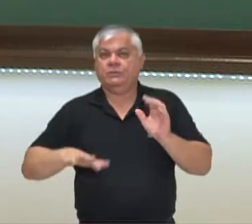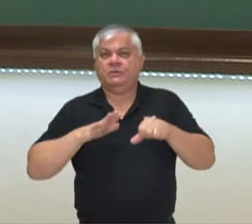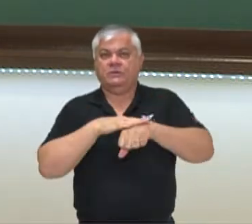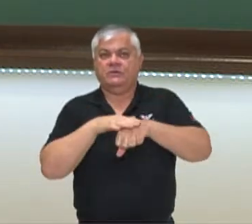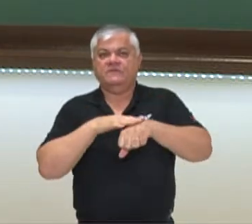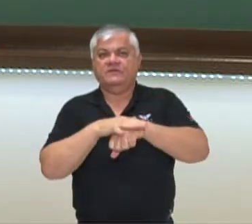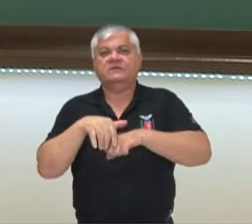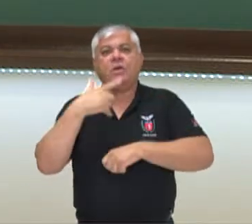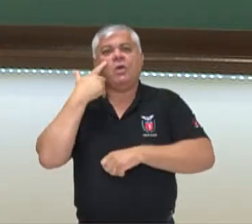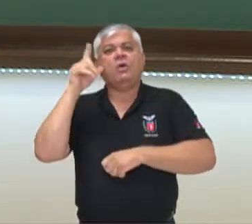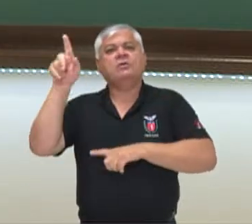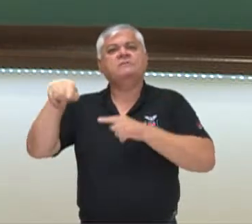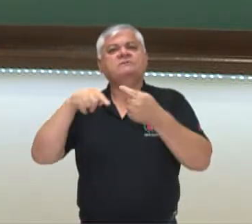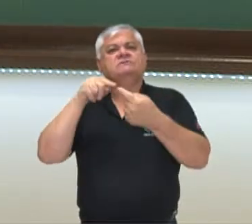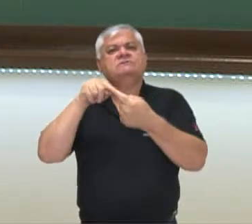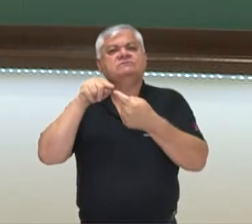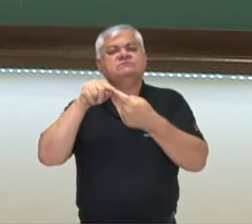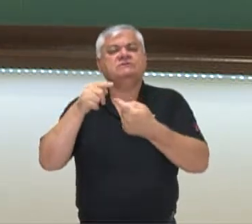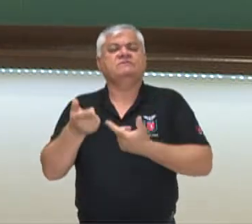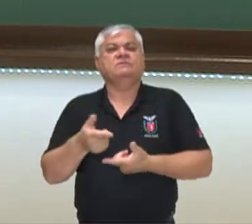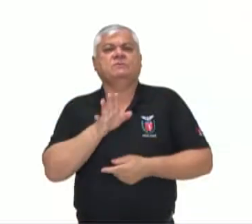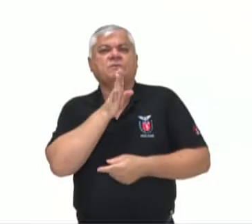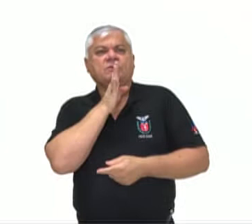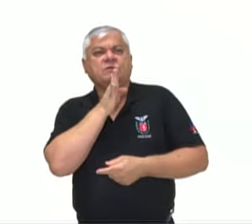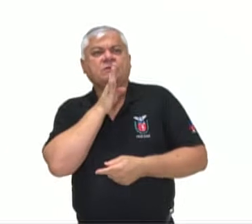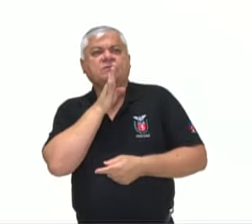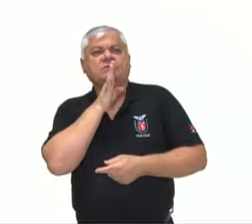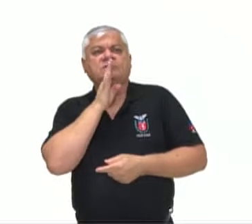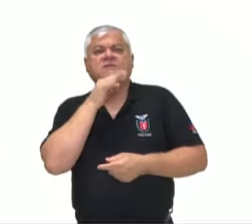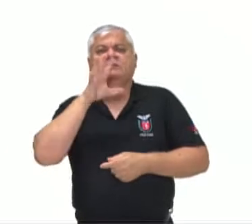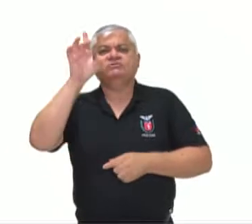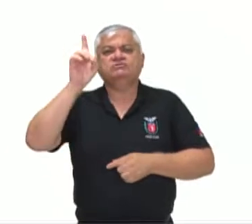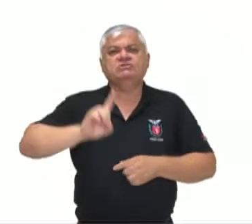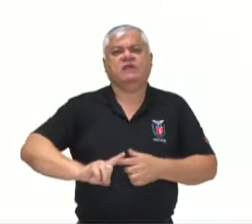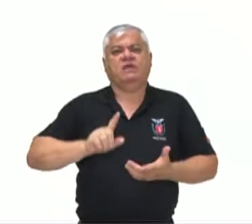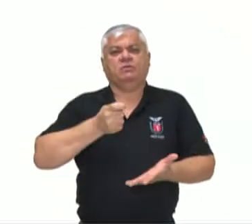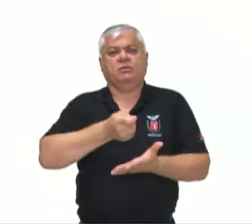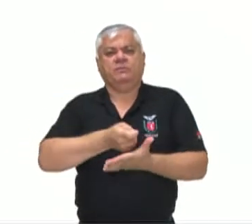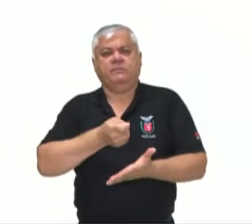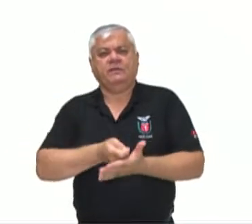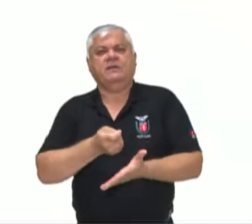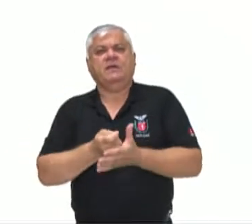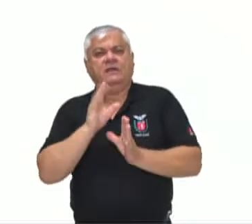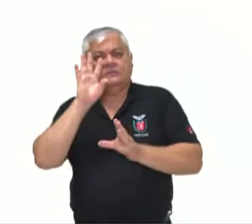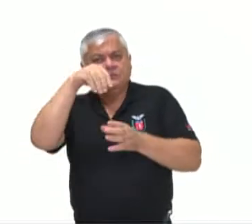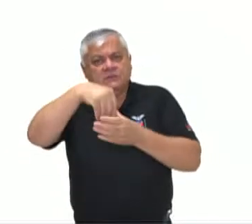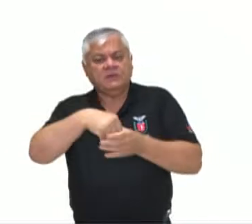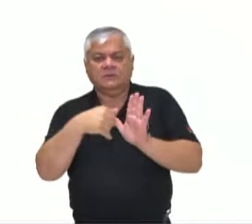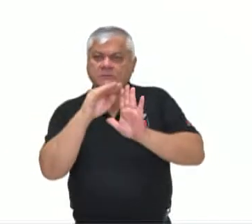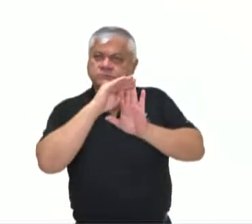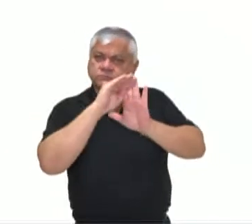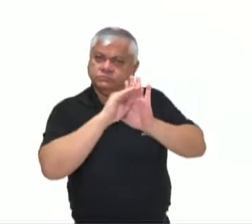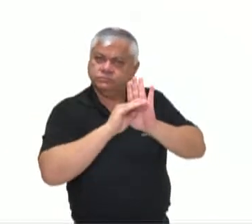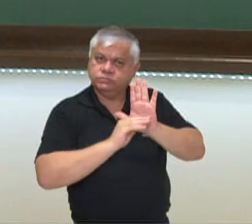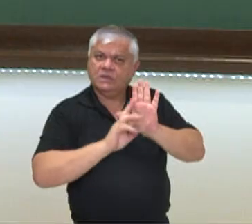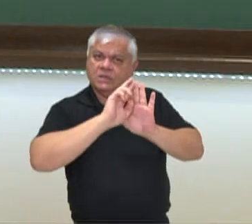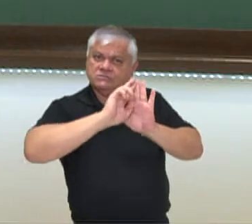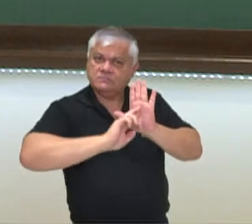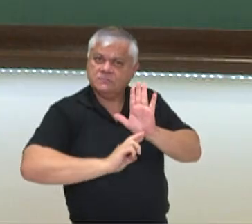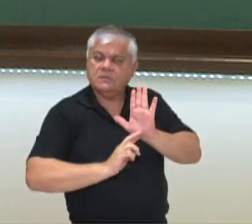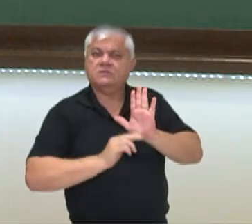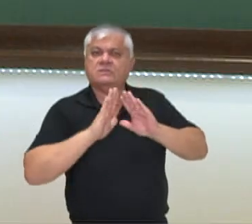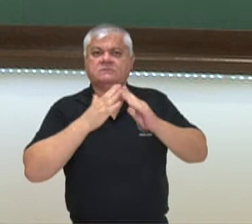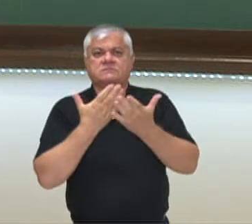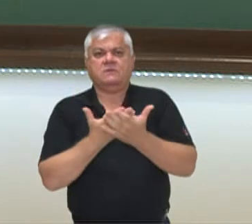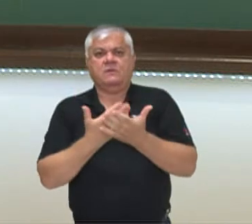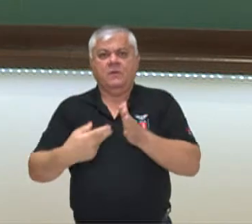Olha os objetivos, Conhecer aí, os direitos e deveres contidos no regimento escolar, esse documento